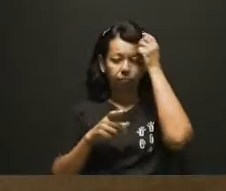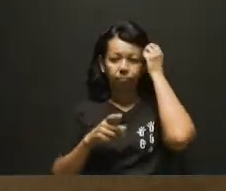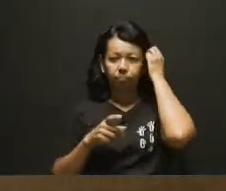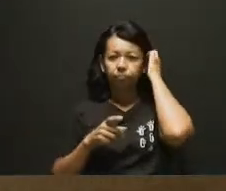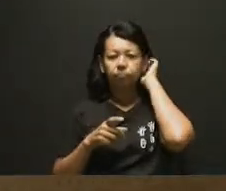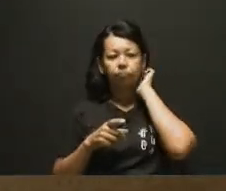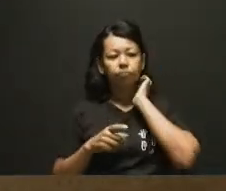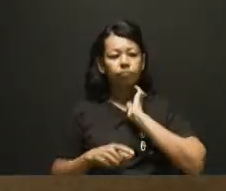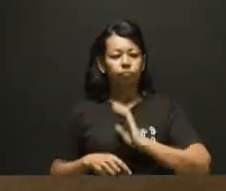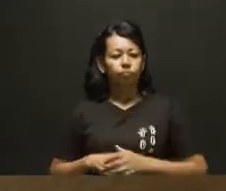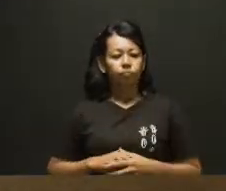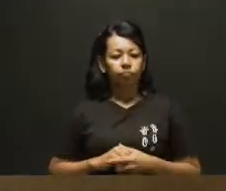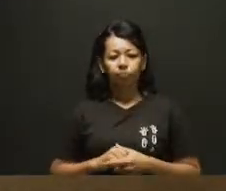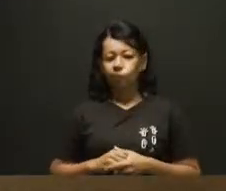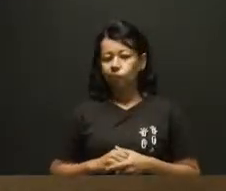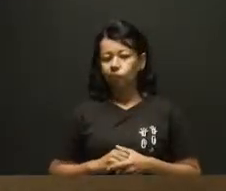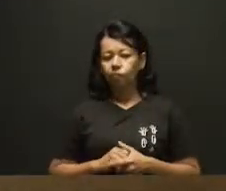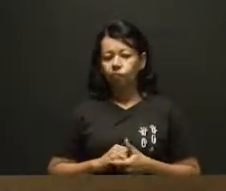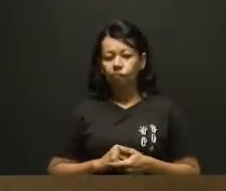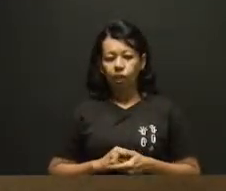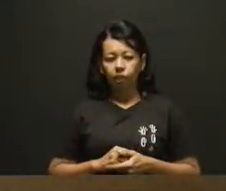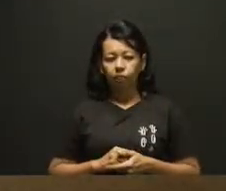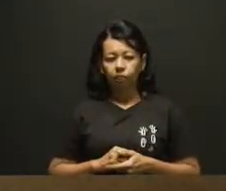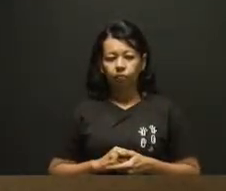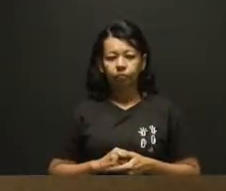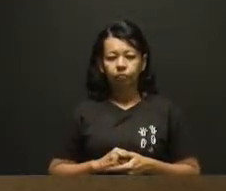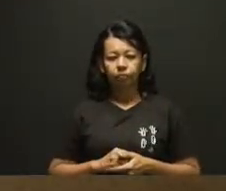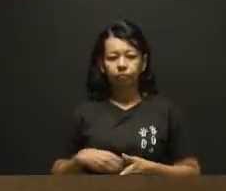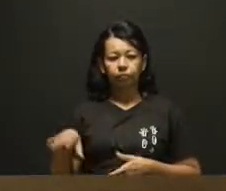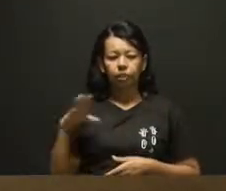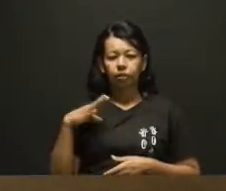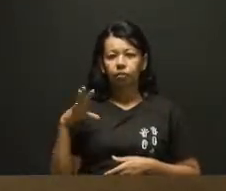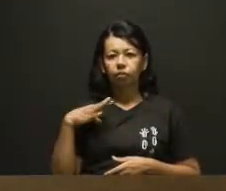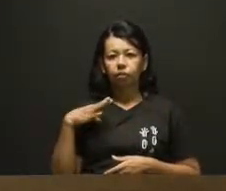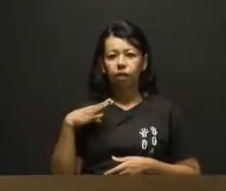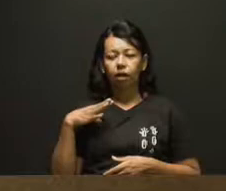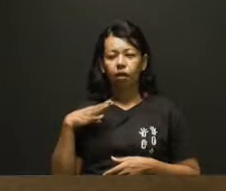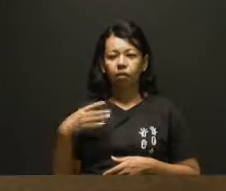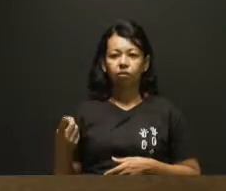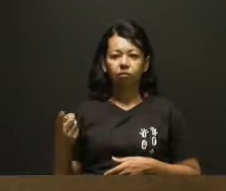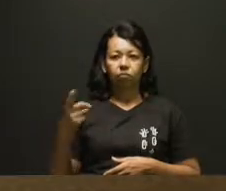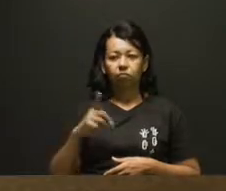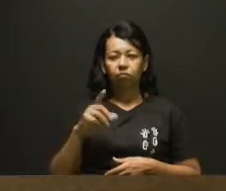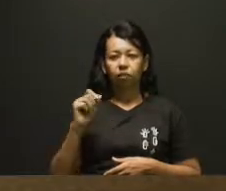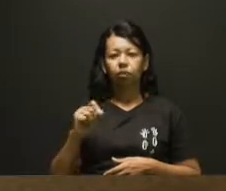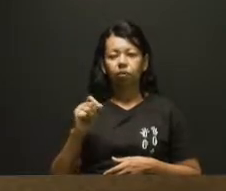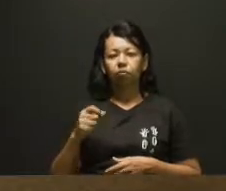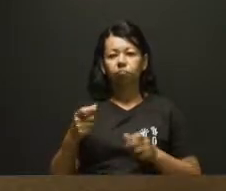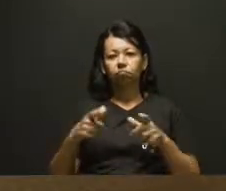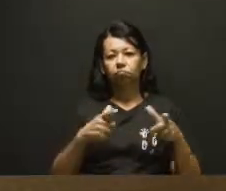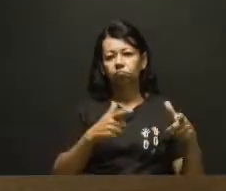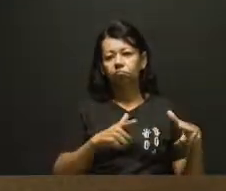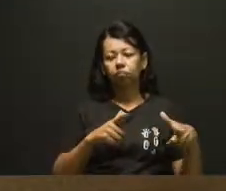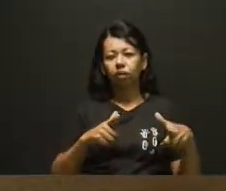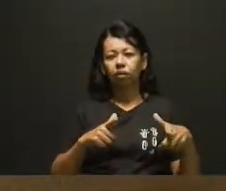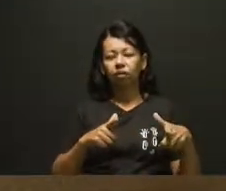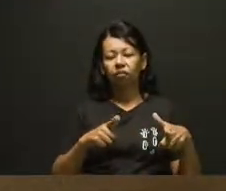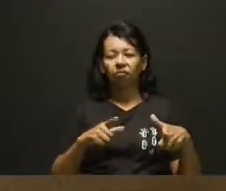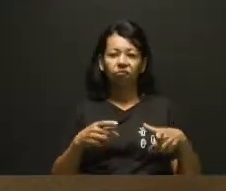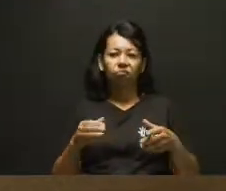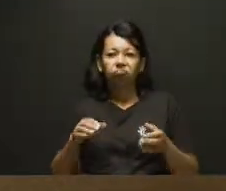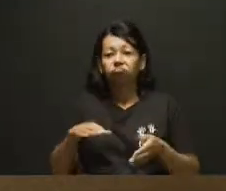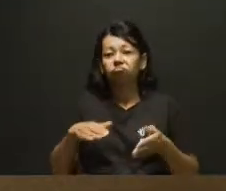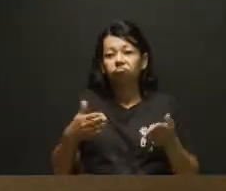é isso aí prefeito infelizmente no município tem no centro multidisciplinar que não